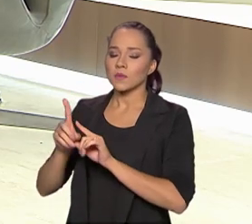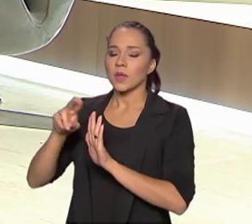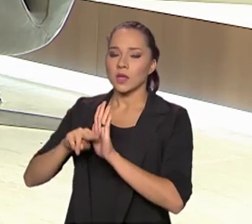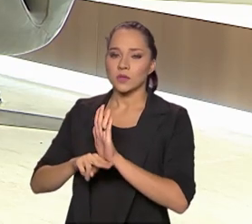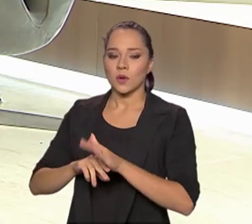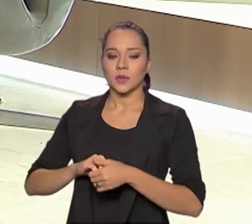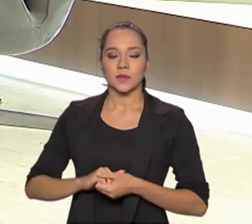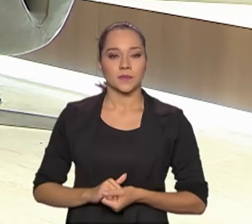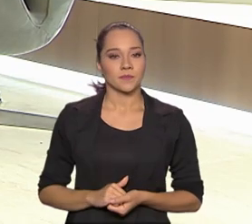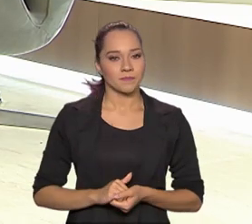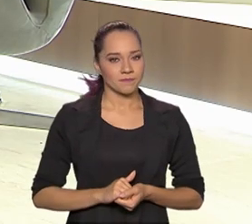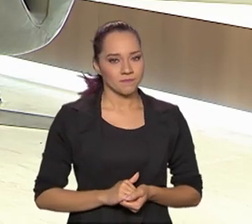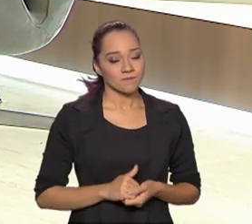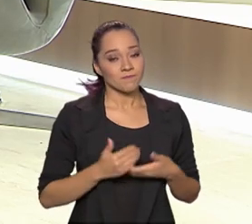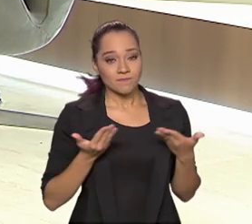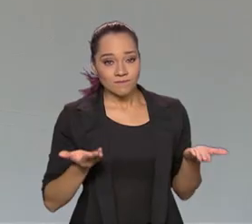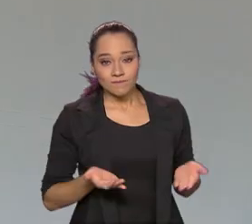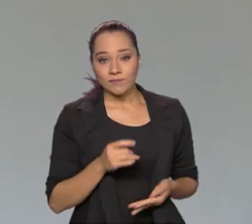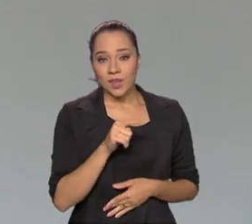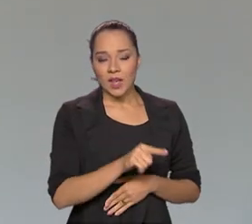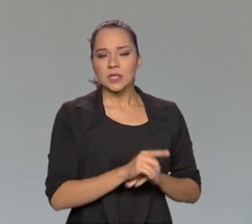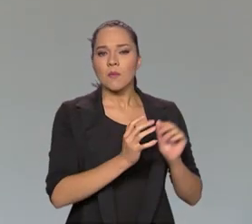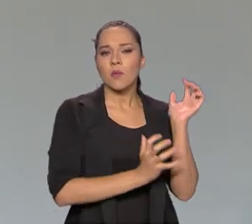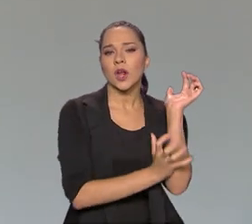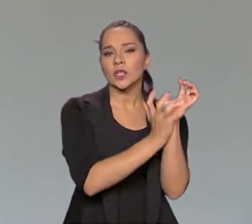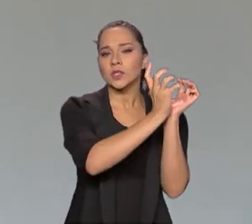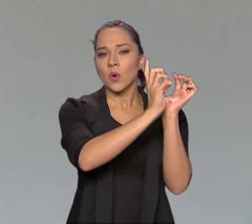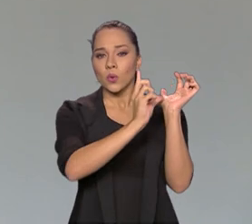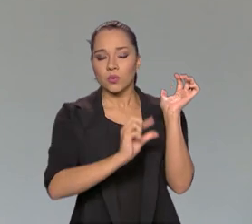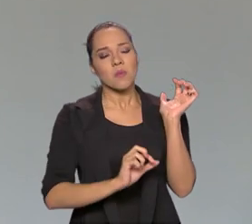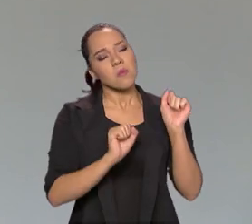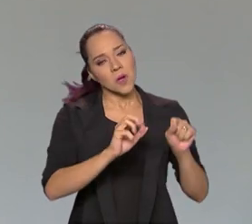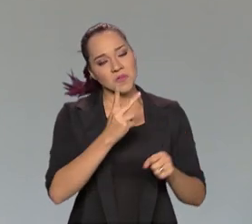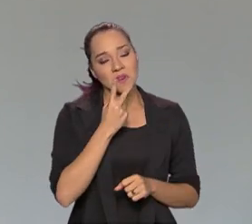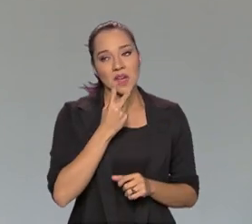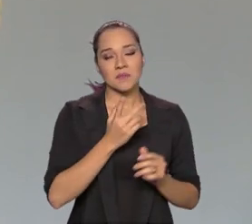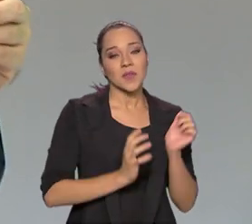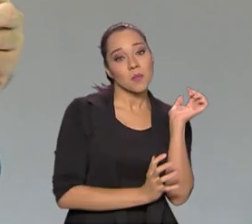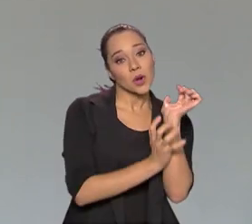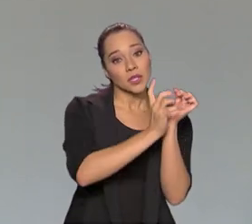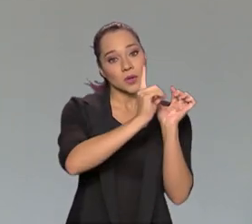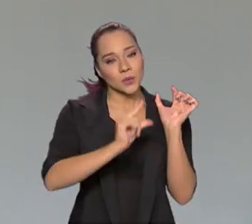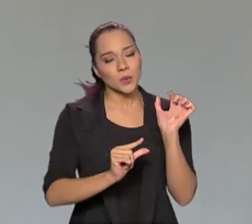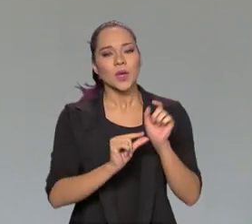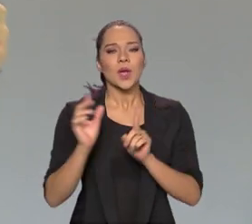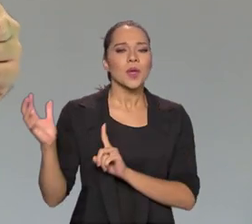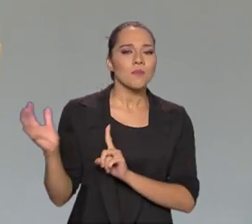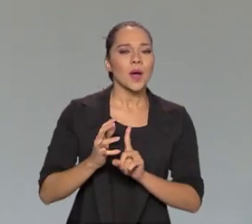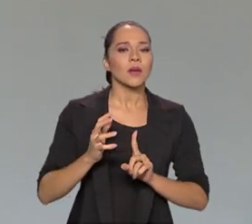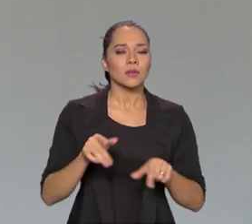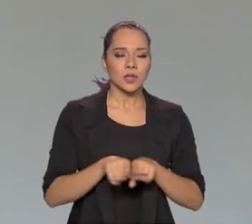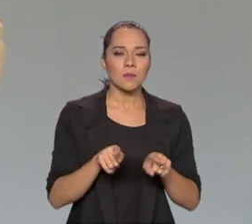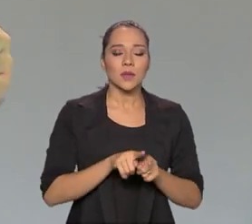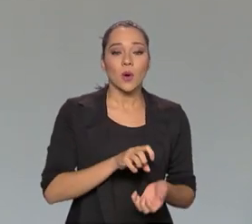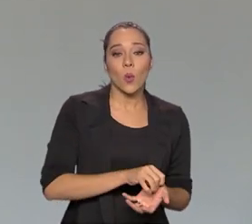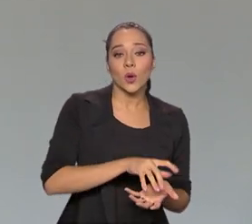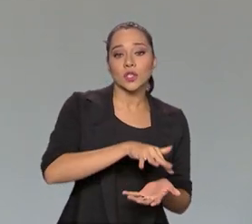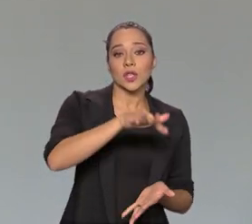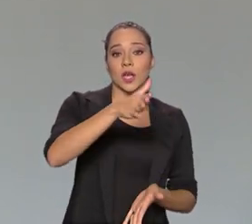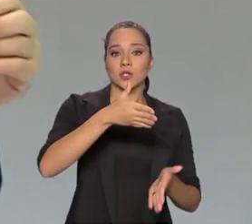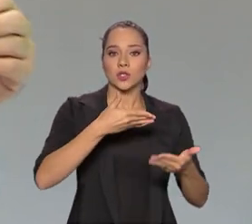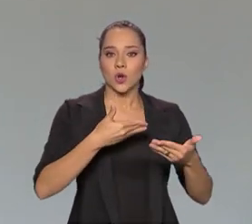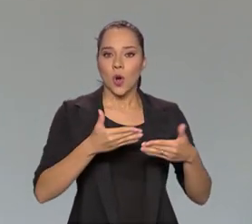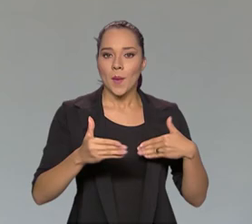normas. De uma certa forma, essa desburocratização, acho que a gente pode falar assim, ela impacta no próprio volume de